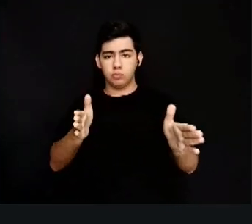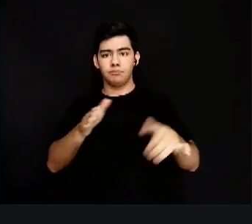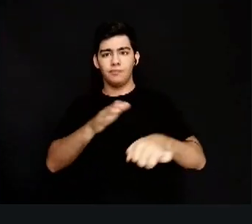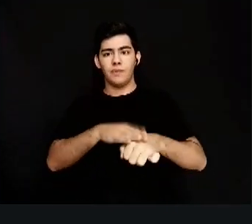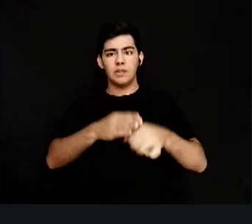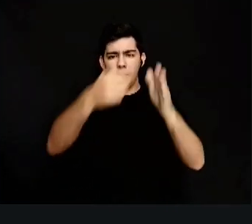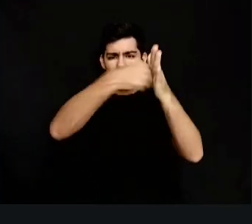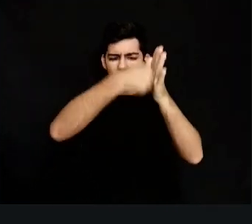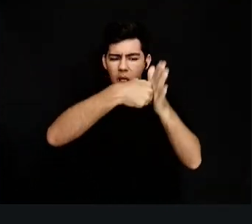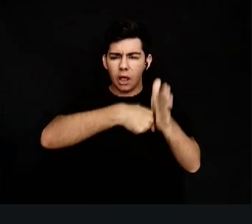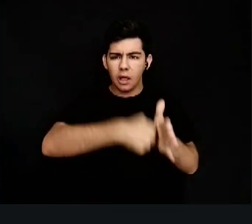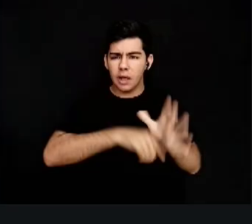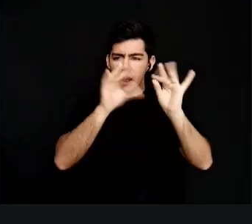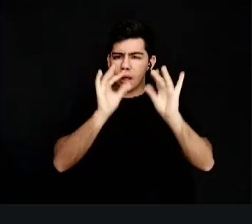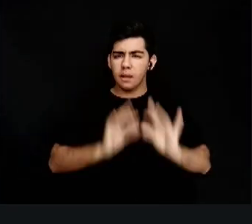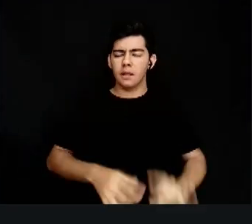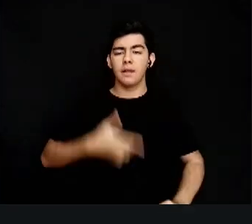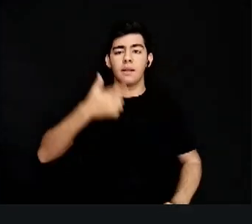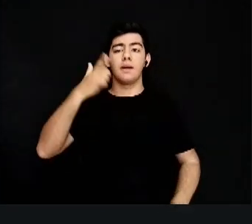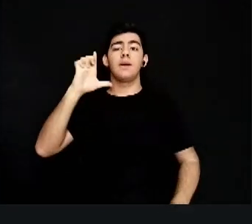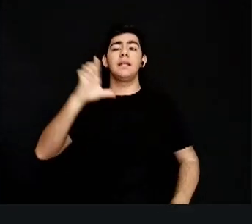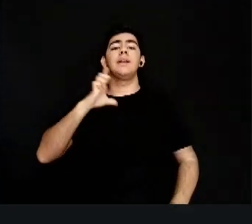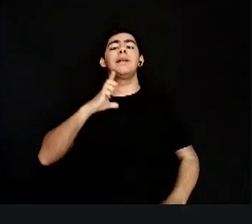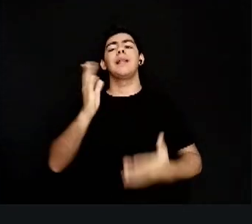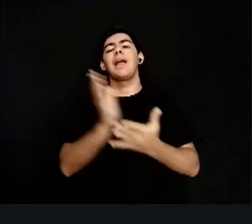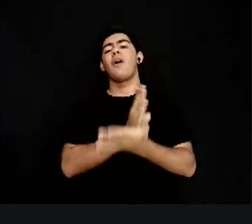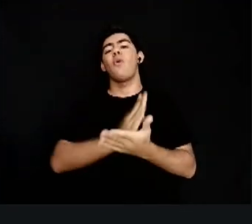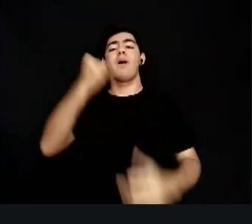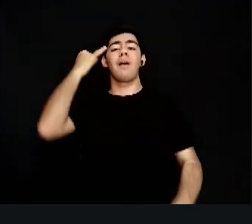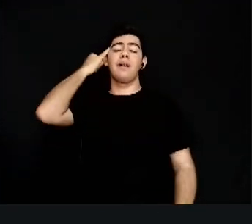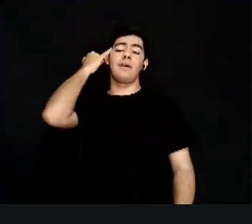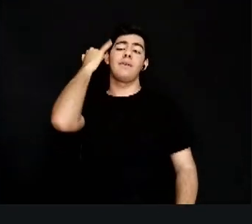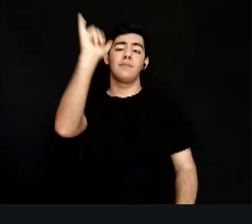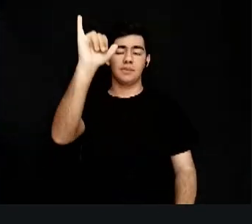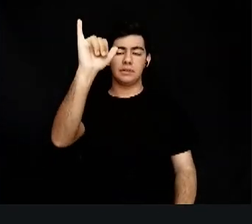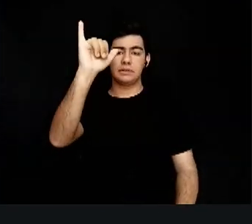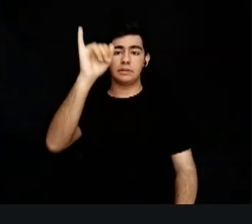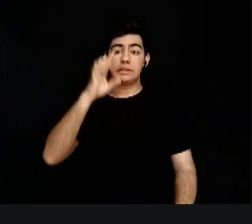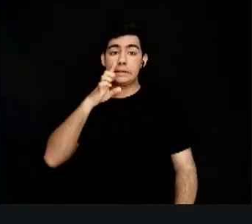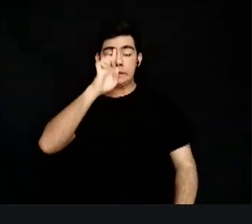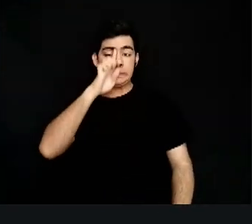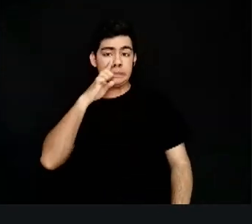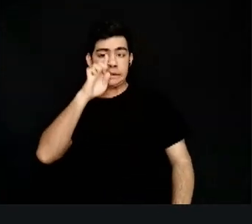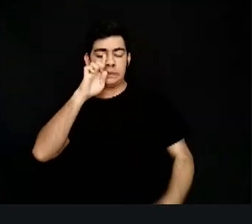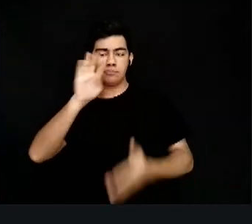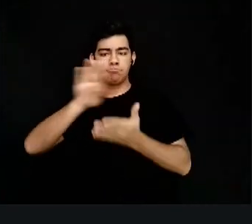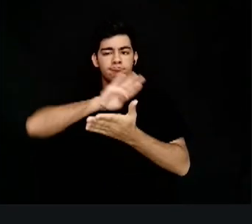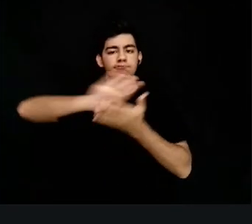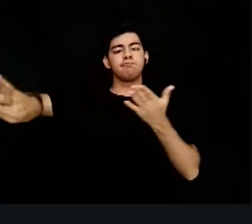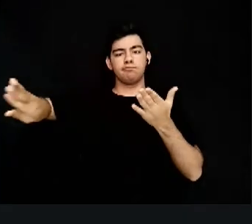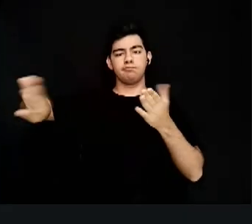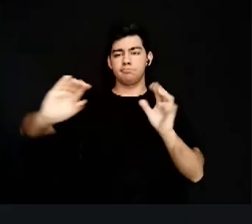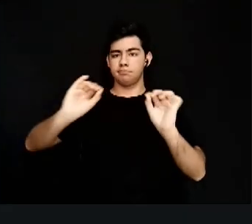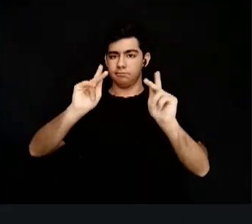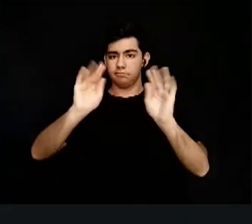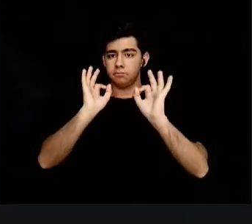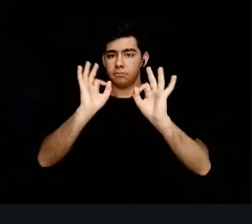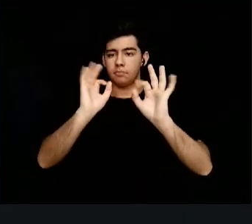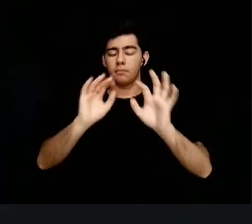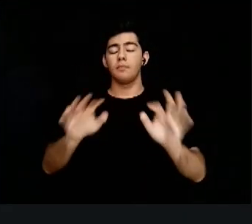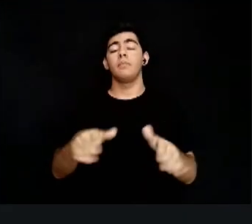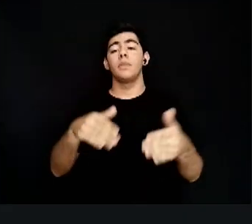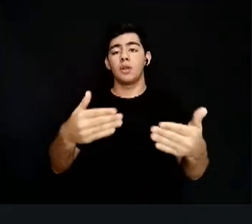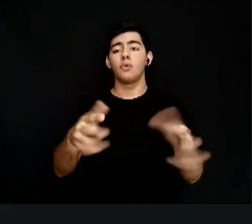uma avaliação, né, detalhada e tomar as precauções para diminuir o risco de ter uma trombose no